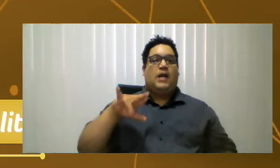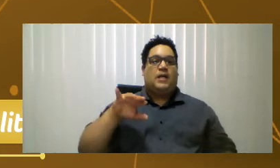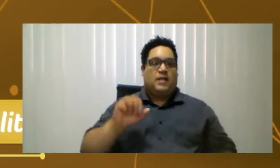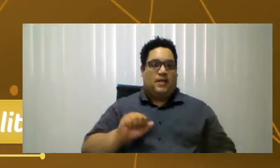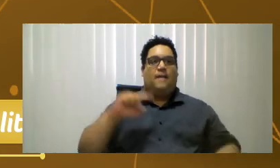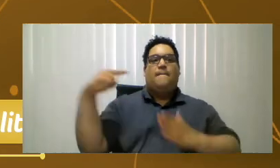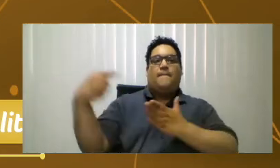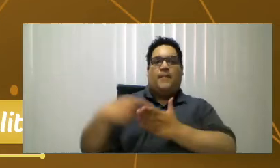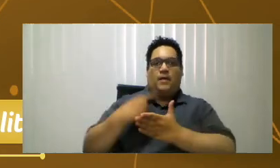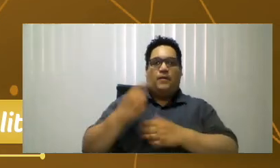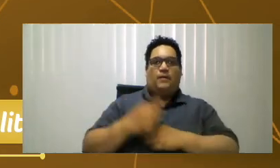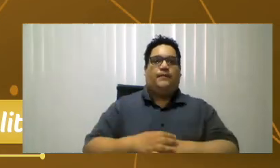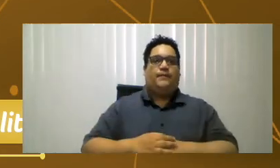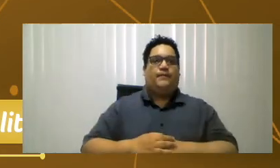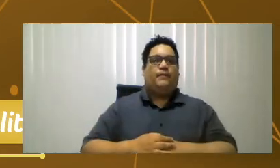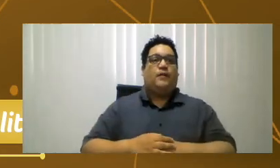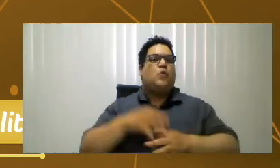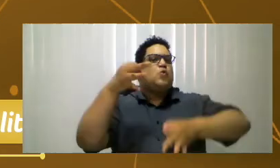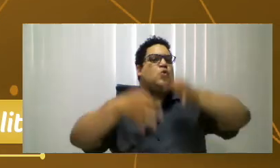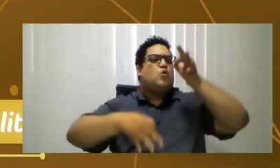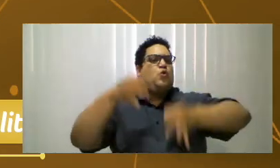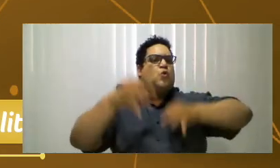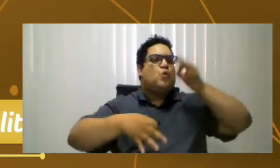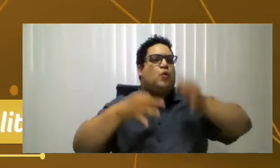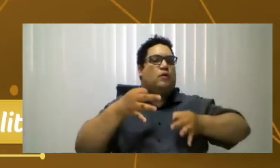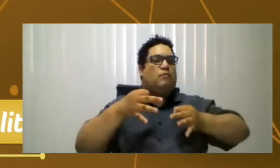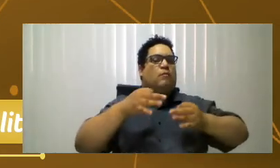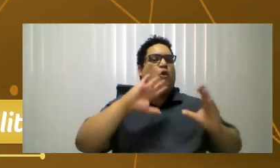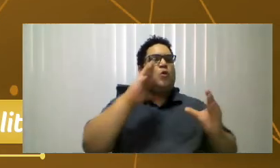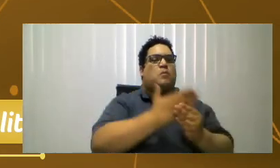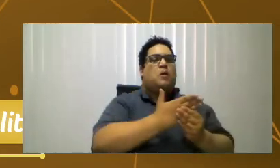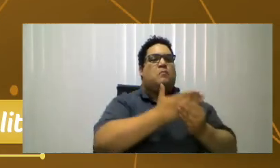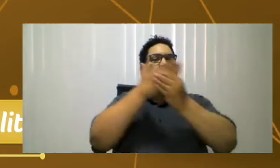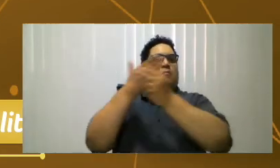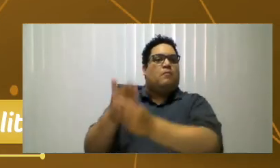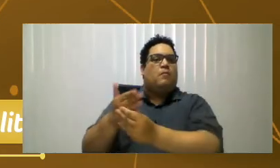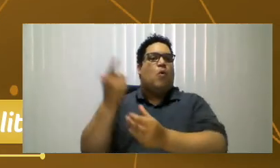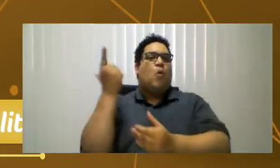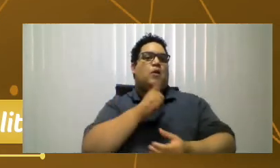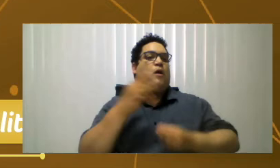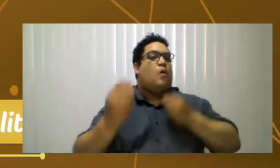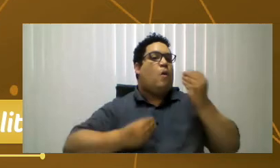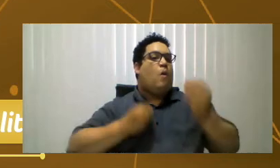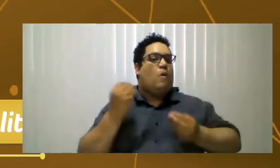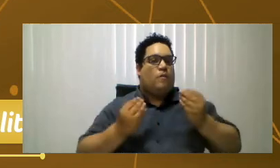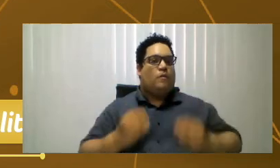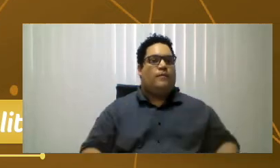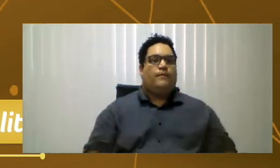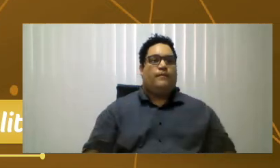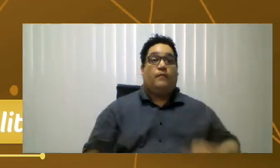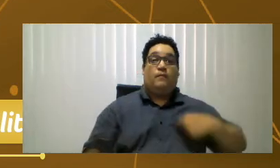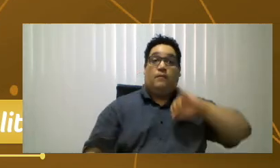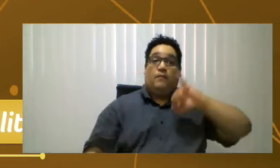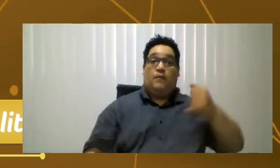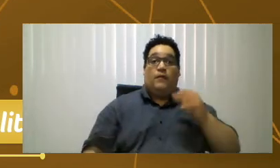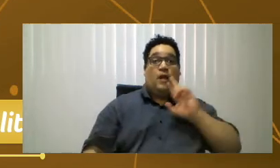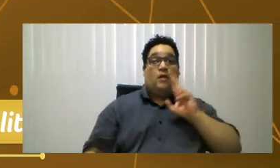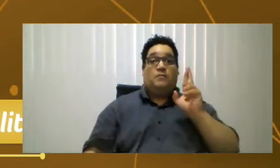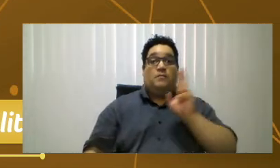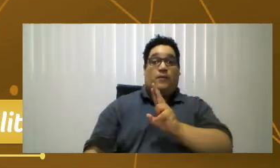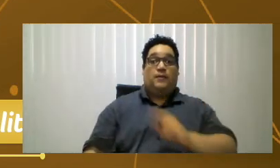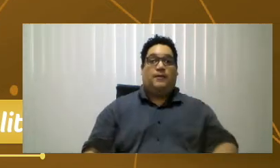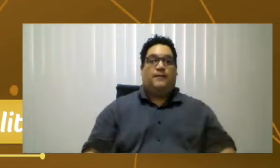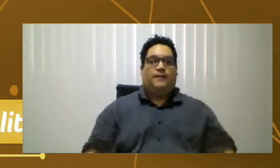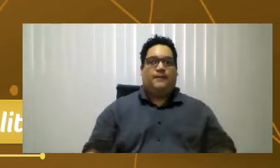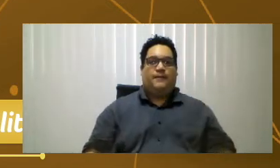são encaminhados para o jurídico as documentações das ocupações irregulares? Eu posso responder essa aí. Carla,